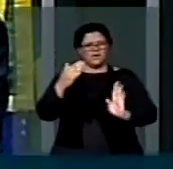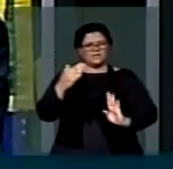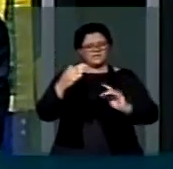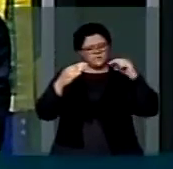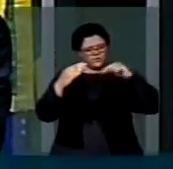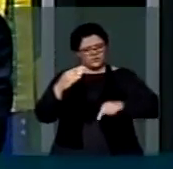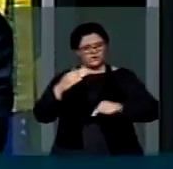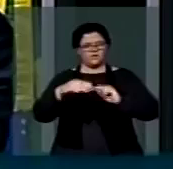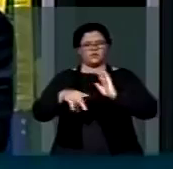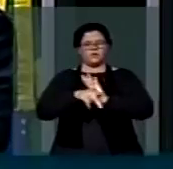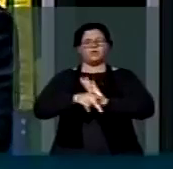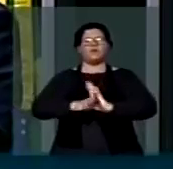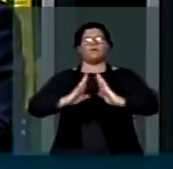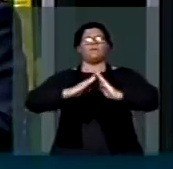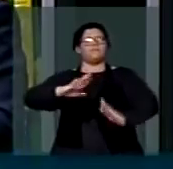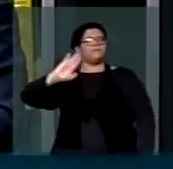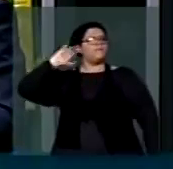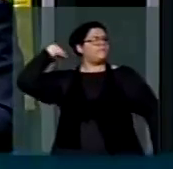do Pará,